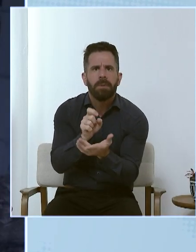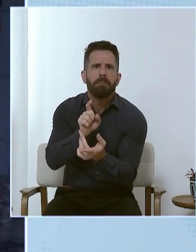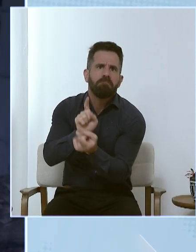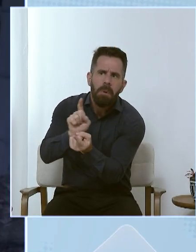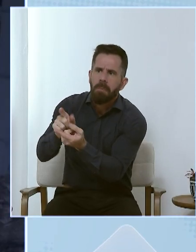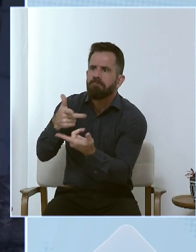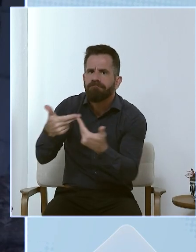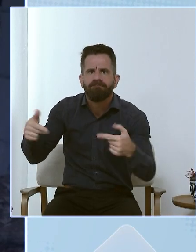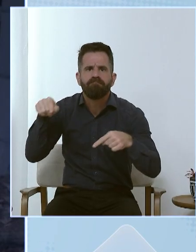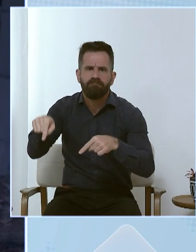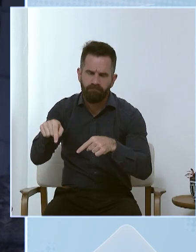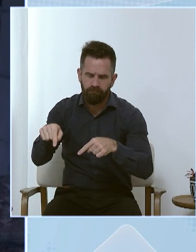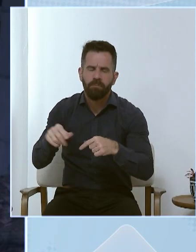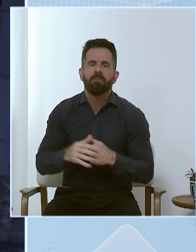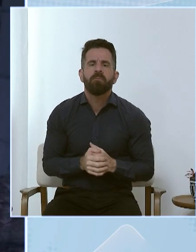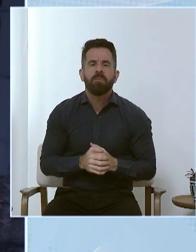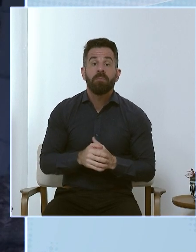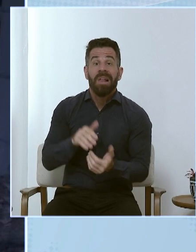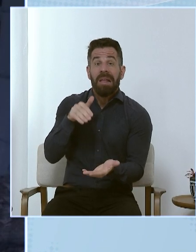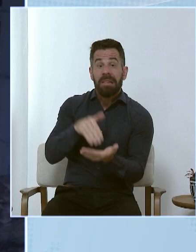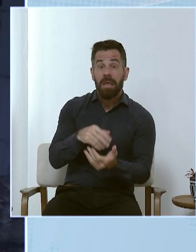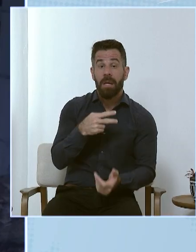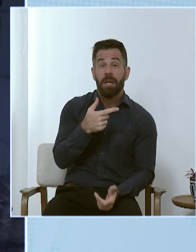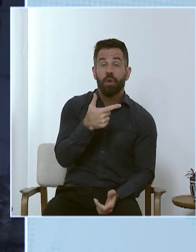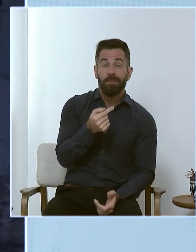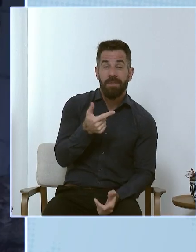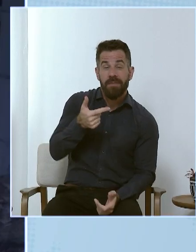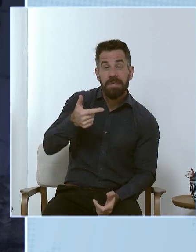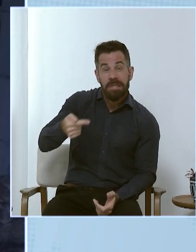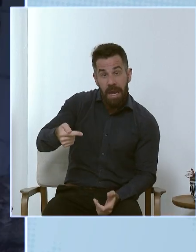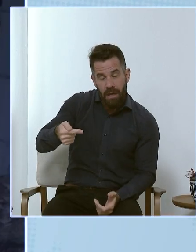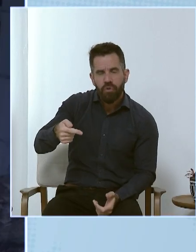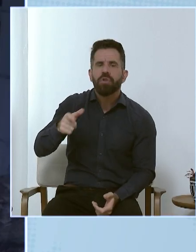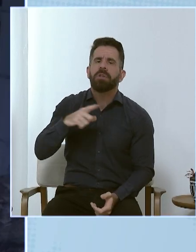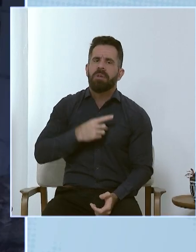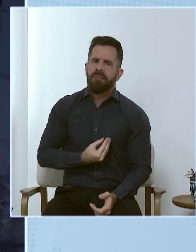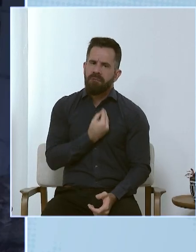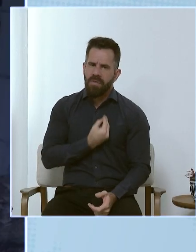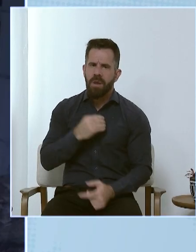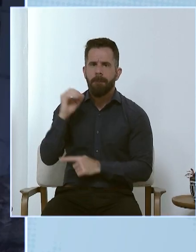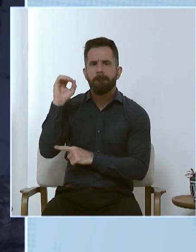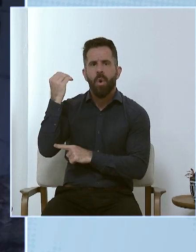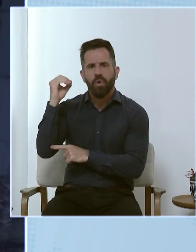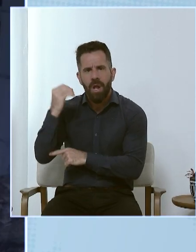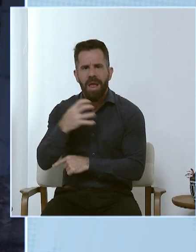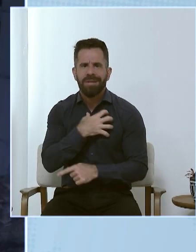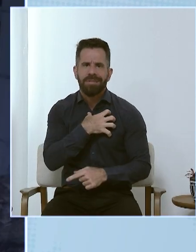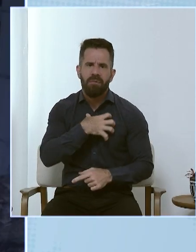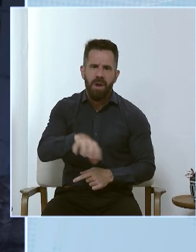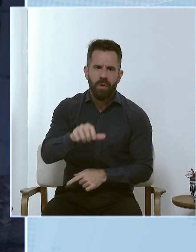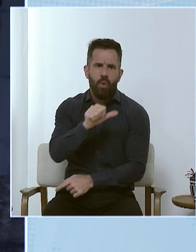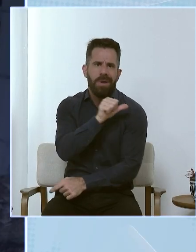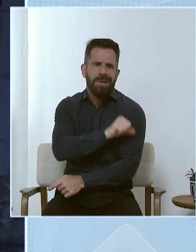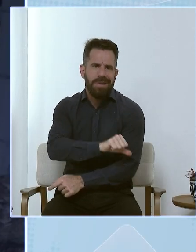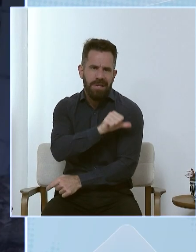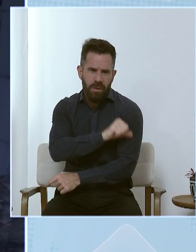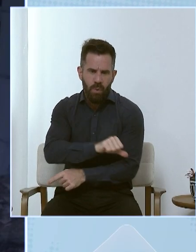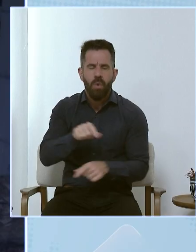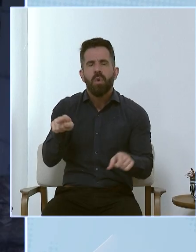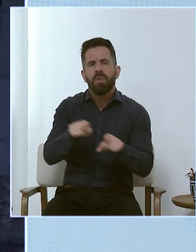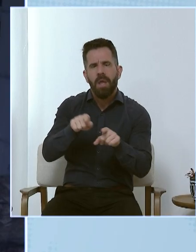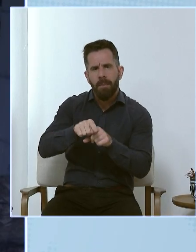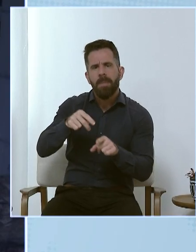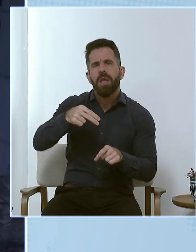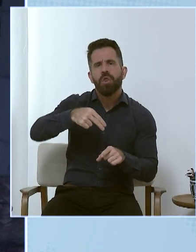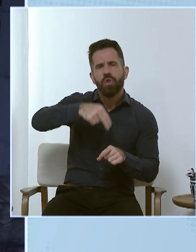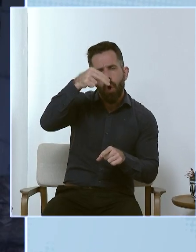horas. Até 2027, as novas bases estarão em Porto Alegre, Salvador, Rio de Janeiro, além de unidades no